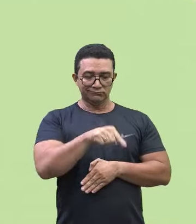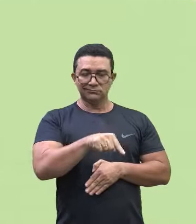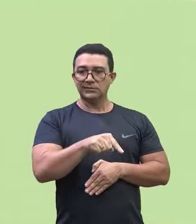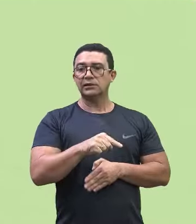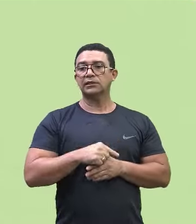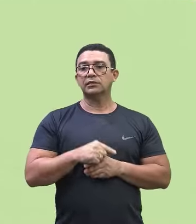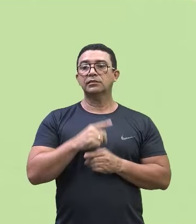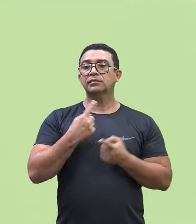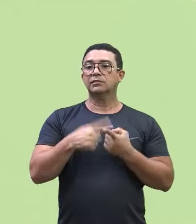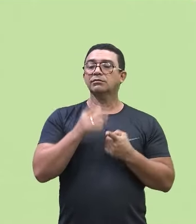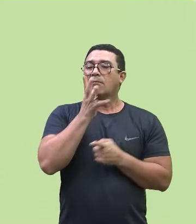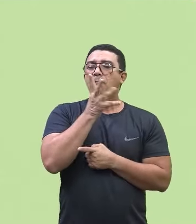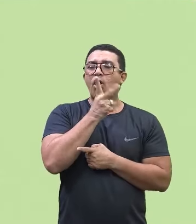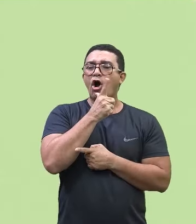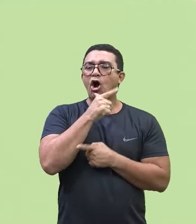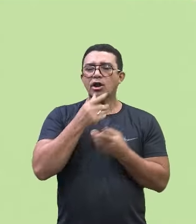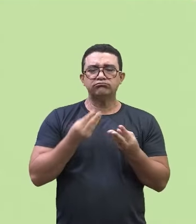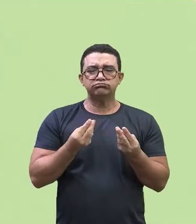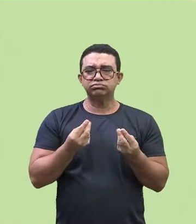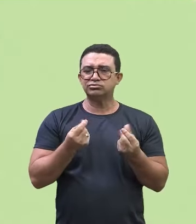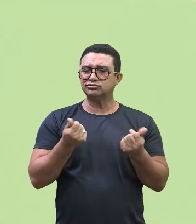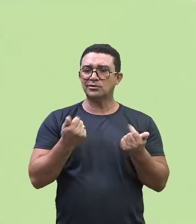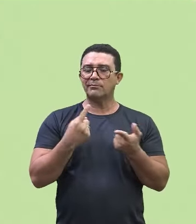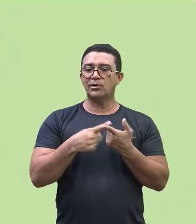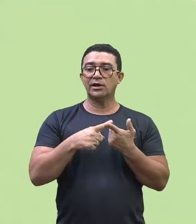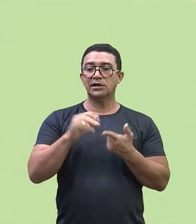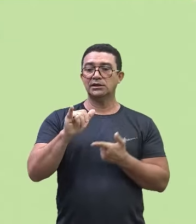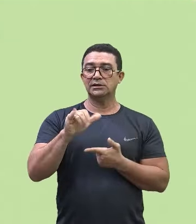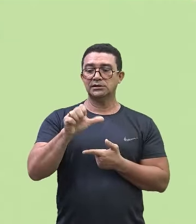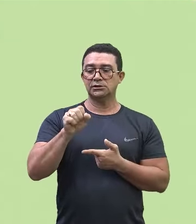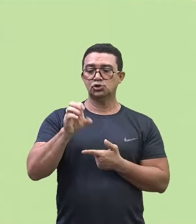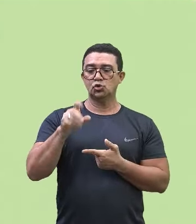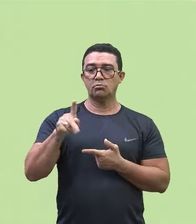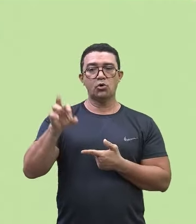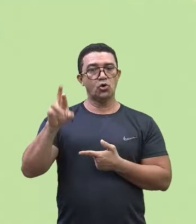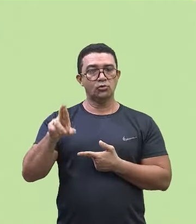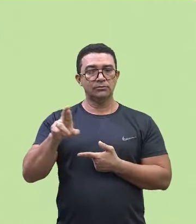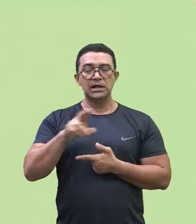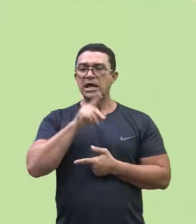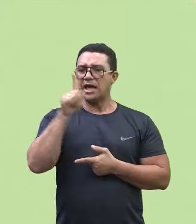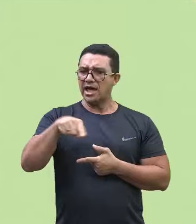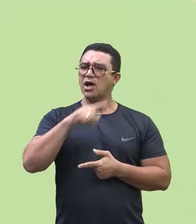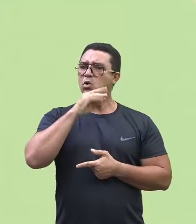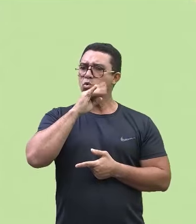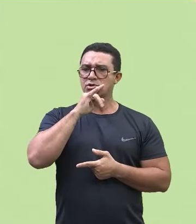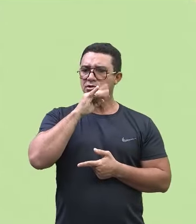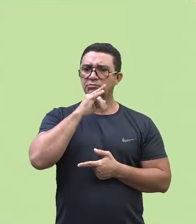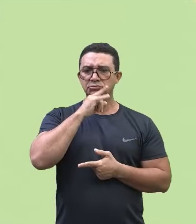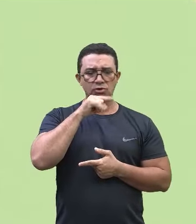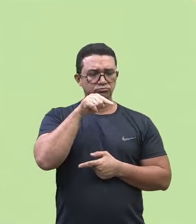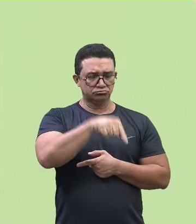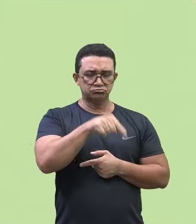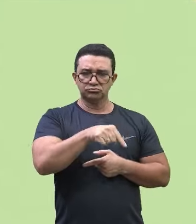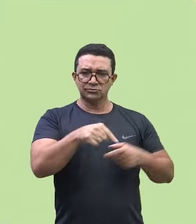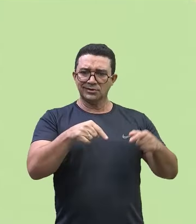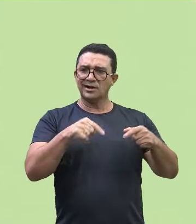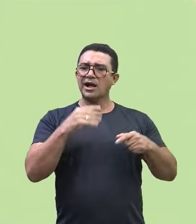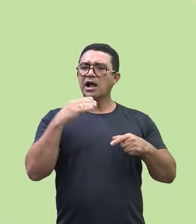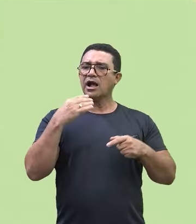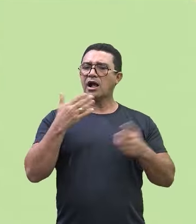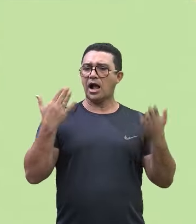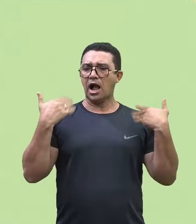Porque o isopor, ele é um péssimo condutor de calor. Então, ali dentro, o calor vai